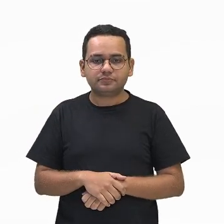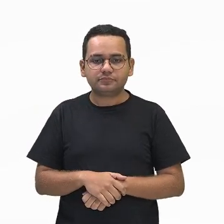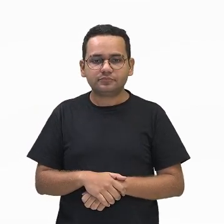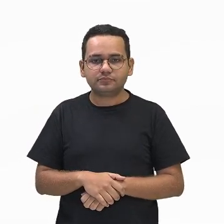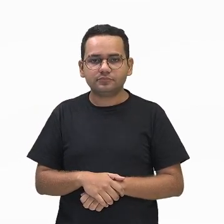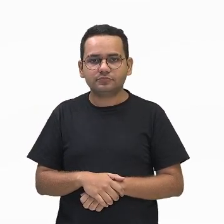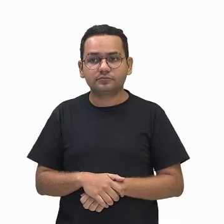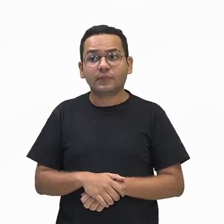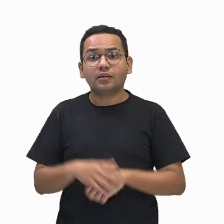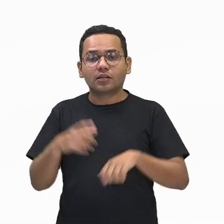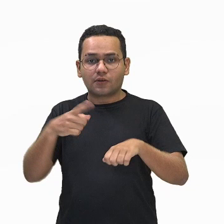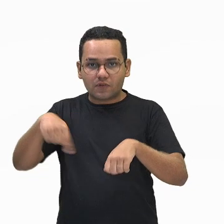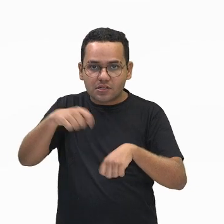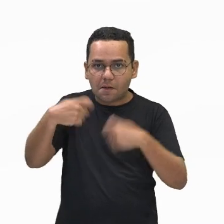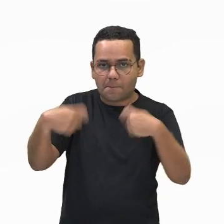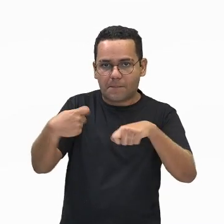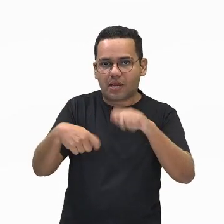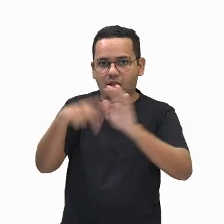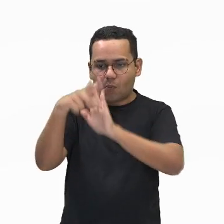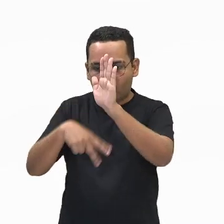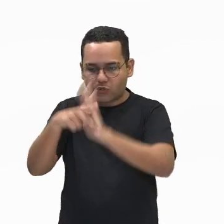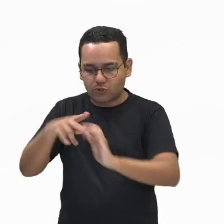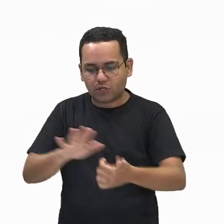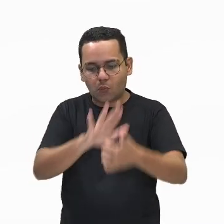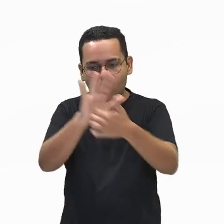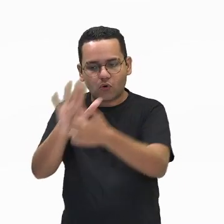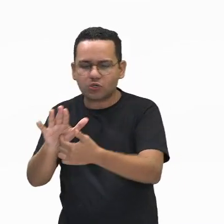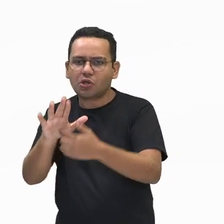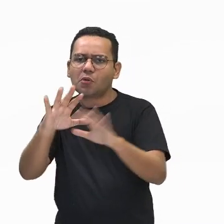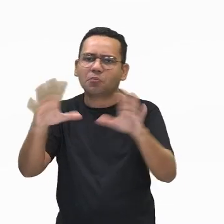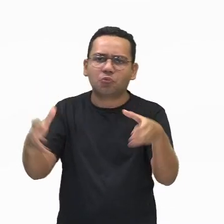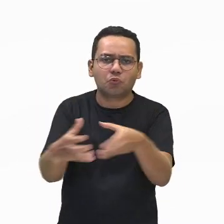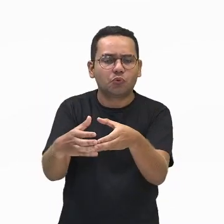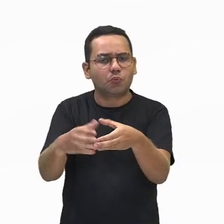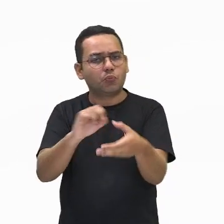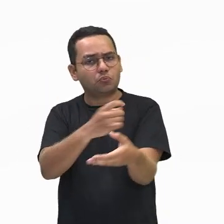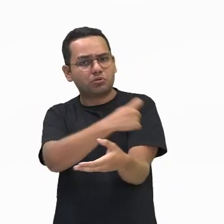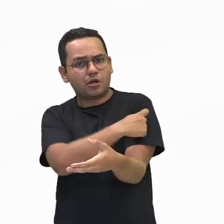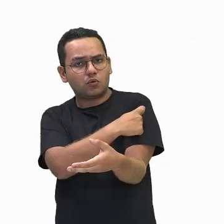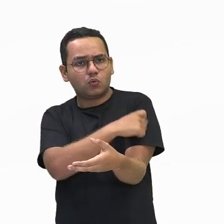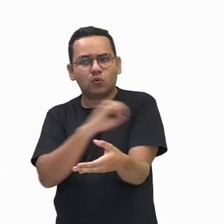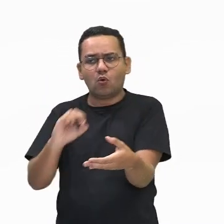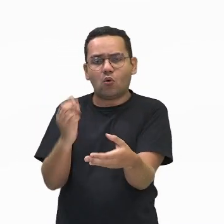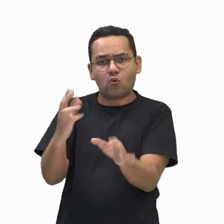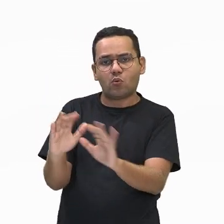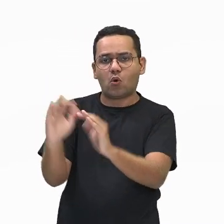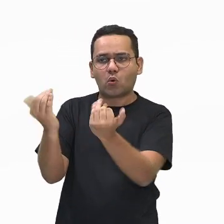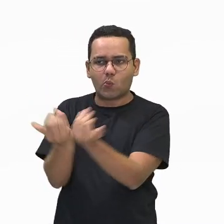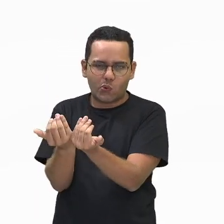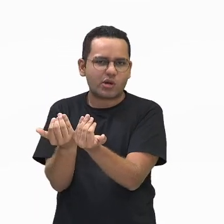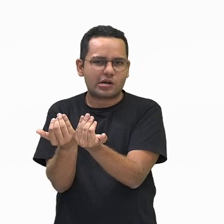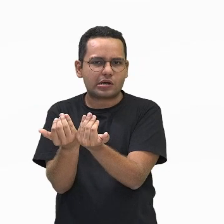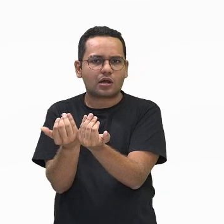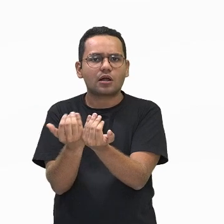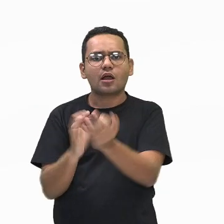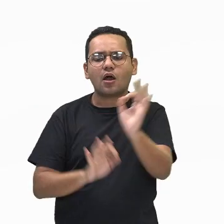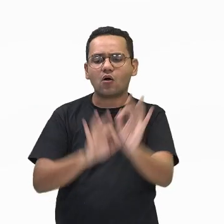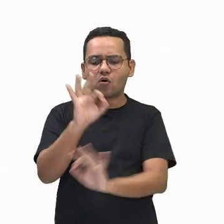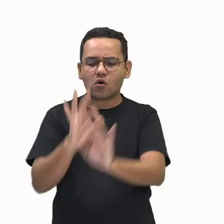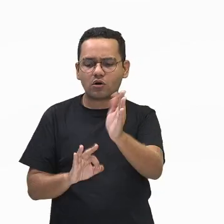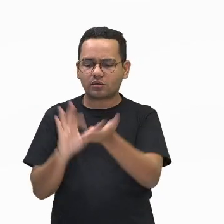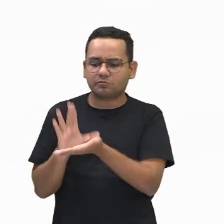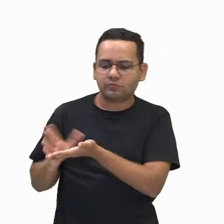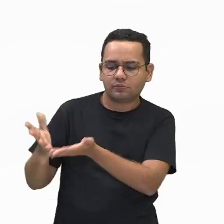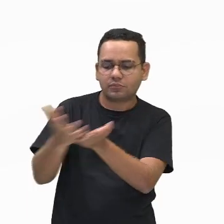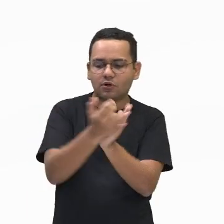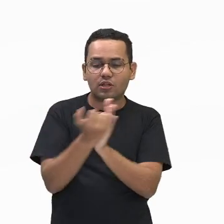para a turma, ou para a escola ou a comunidade, os resultados obtidos ao longo do projeto. Então,